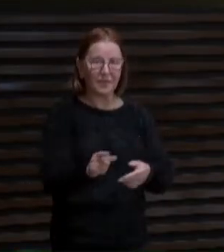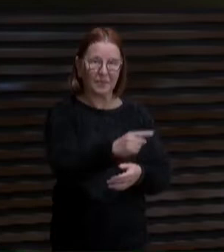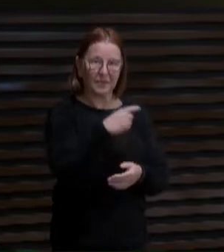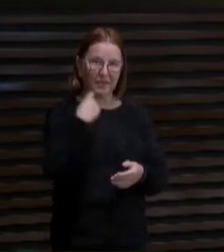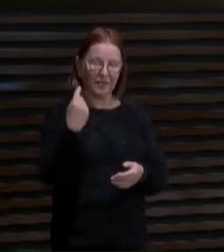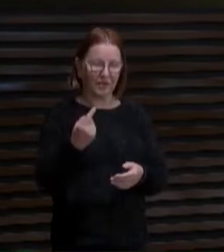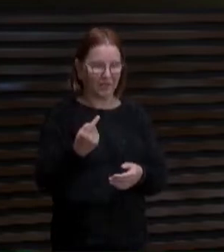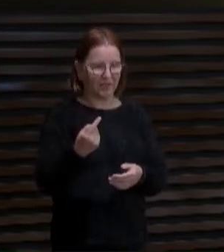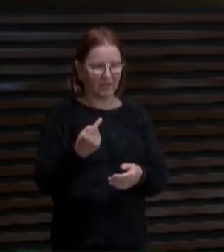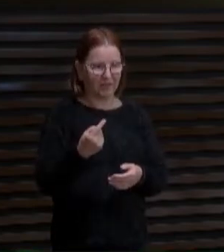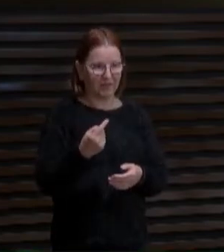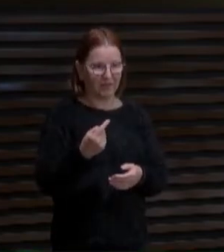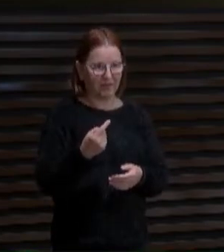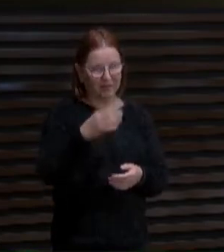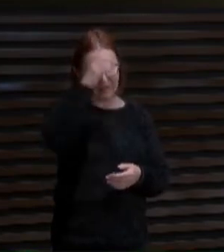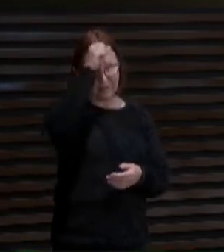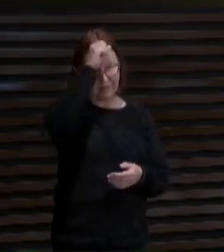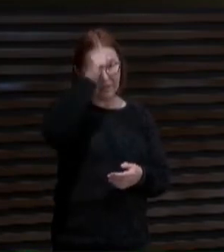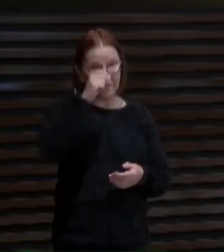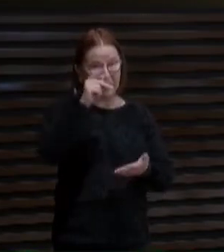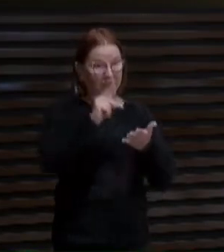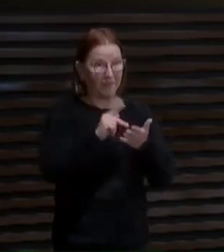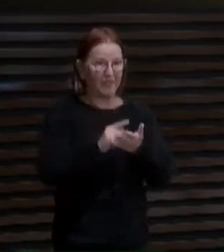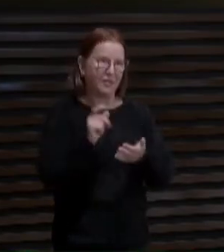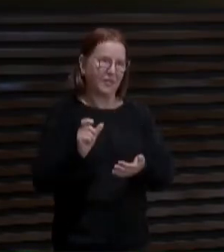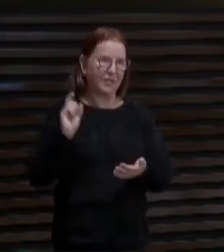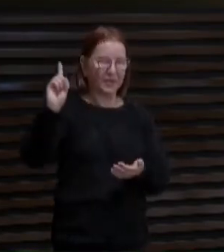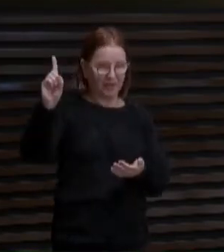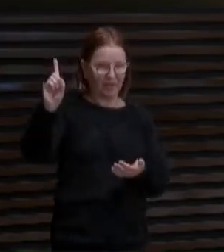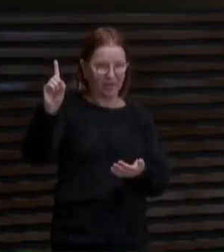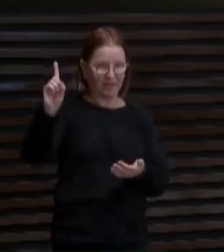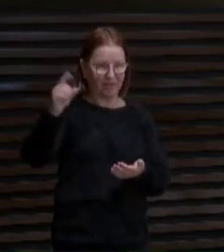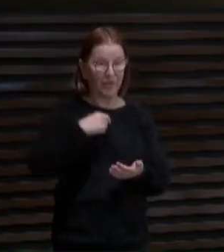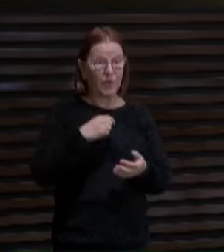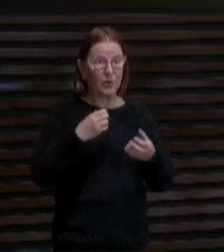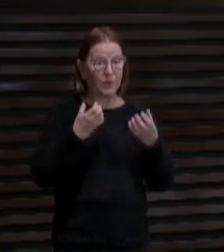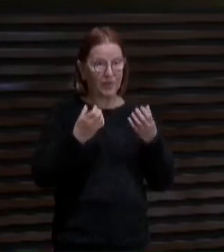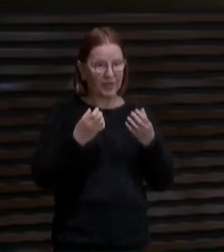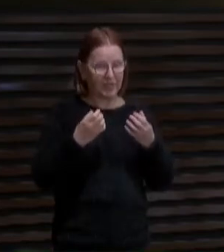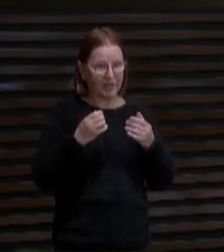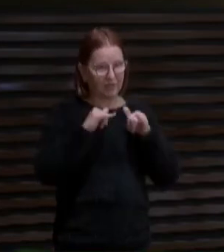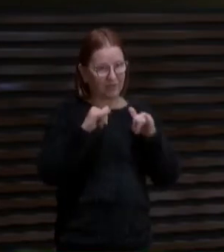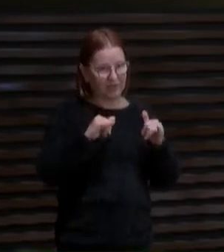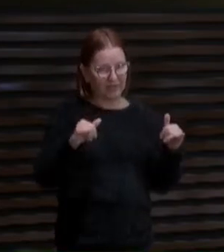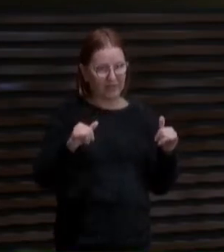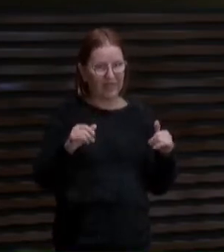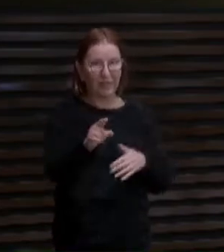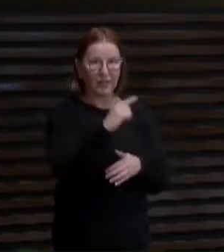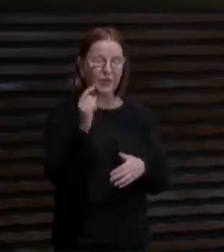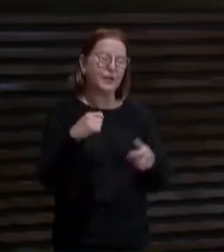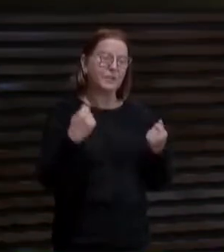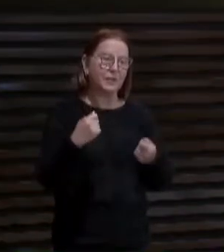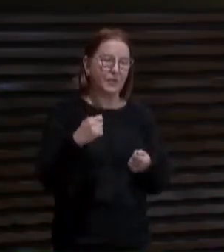ouvimos uma verdade da palavra de Deus eu quero dizer para você que nós precisamos tomar uma posição diante